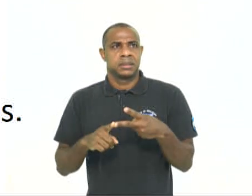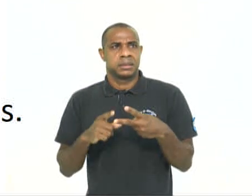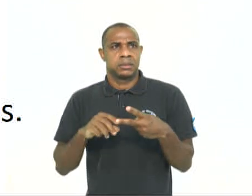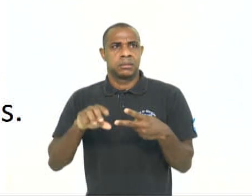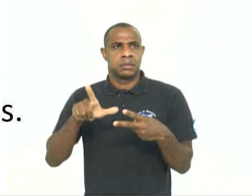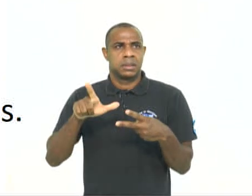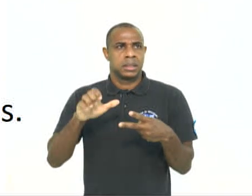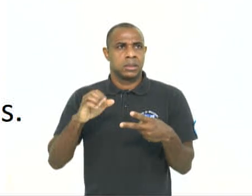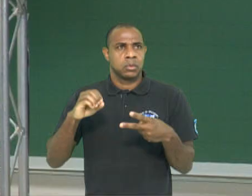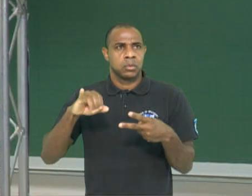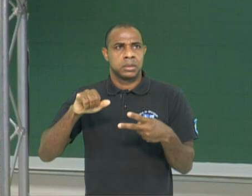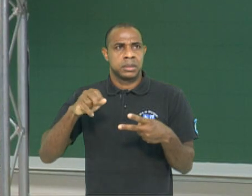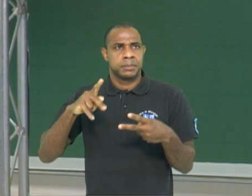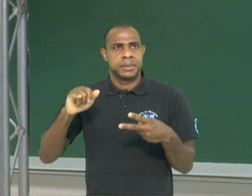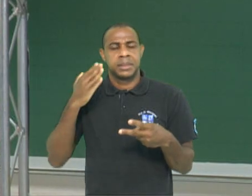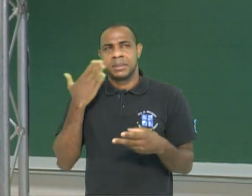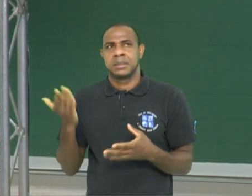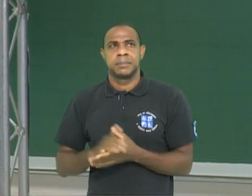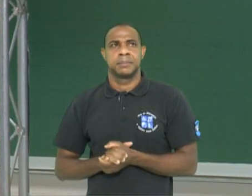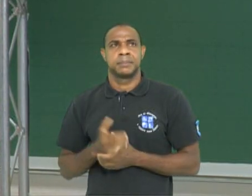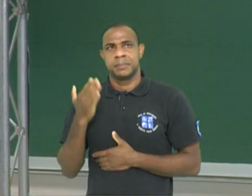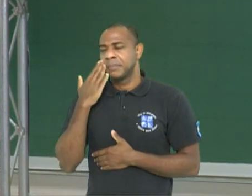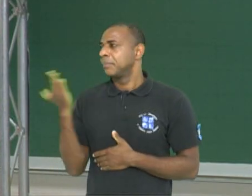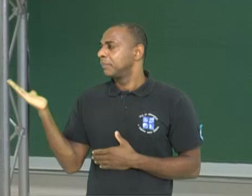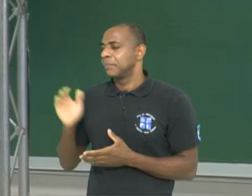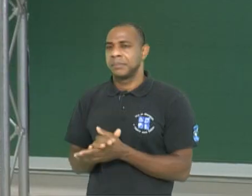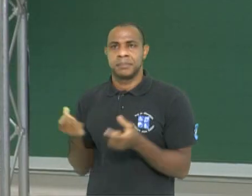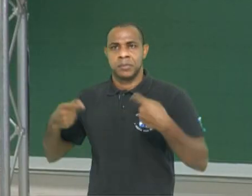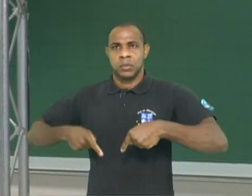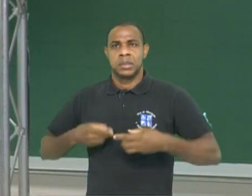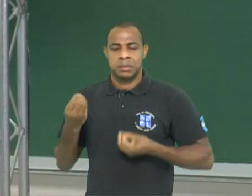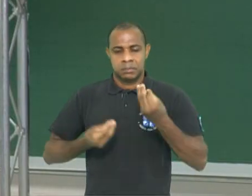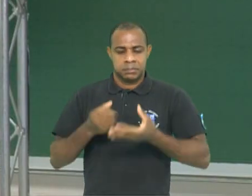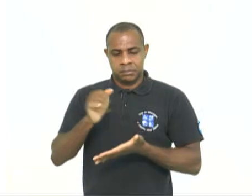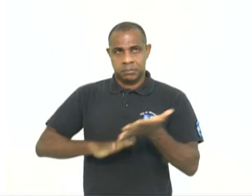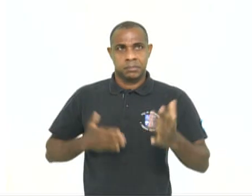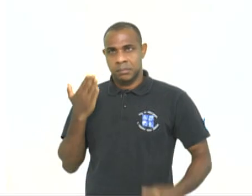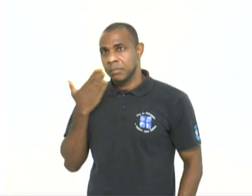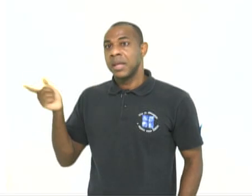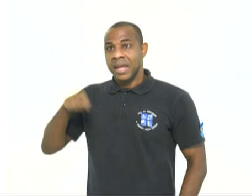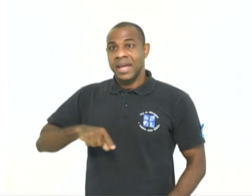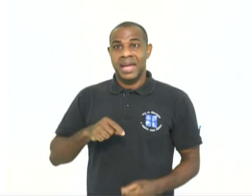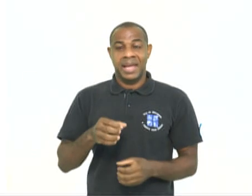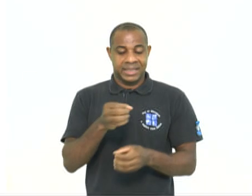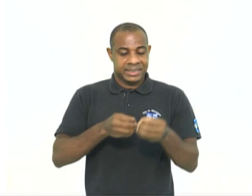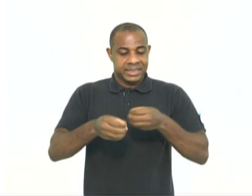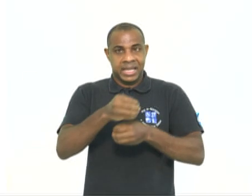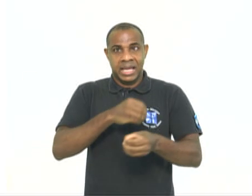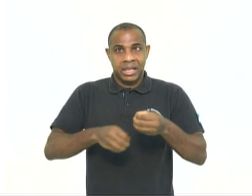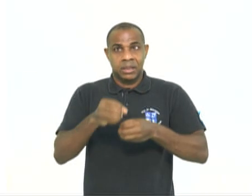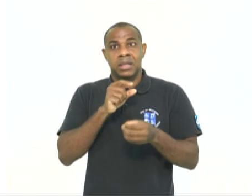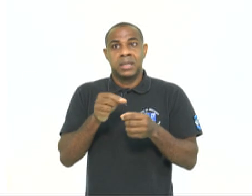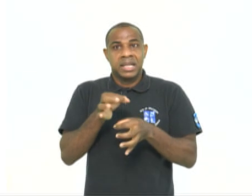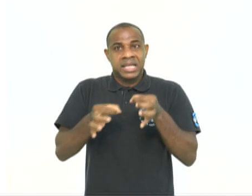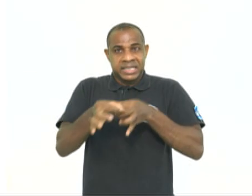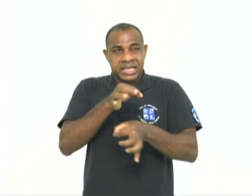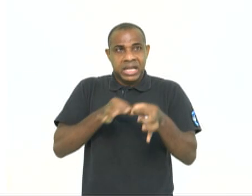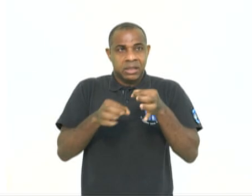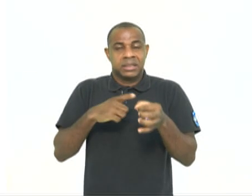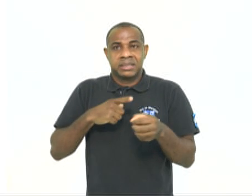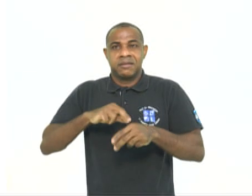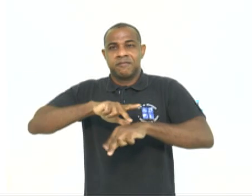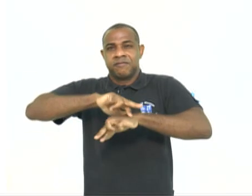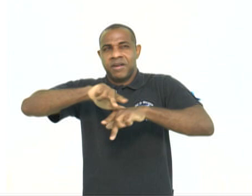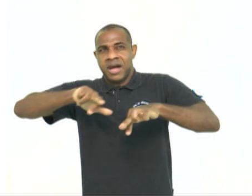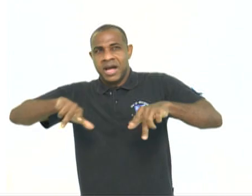diminuição nesse número de leucócitos. Muito bem, gente. Mais um quiz aqui. São células que desempenham várias funções de defesa e constituem